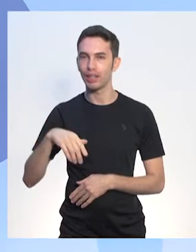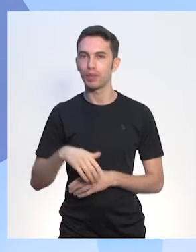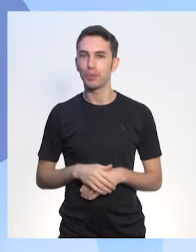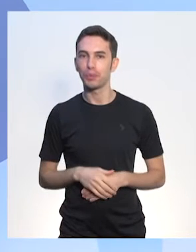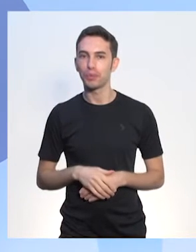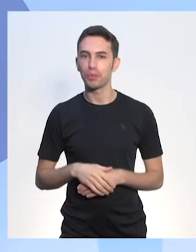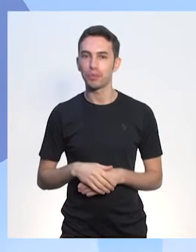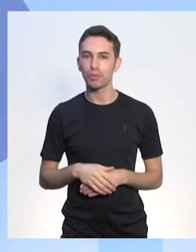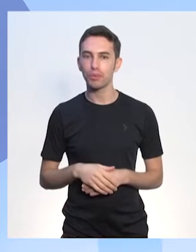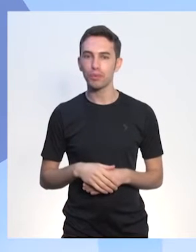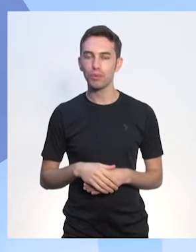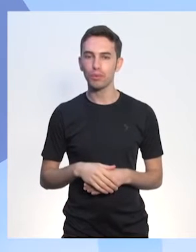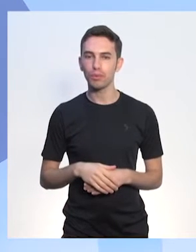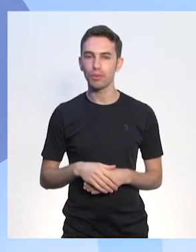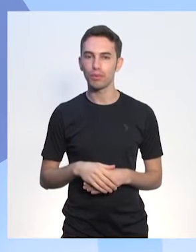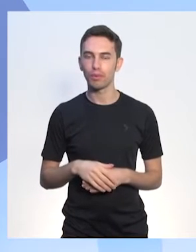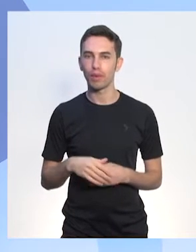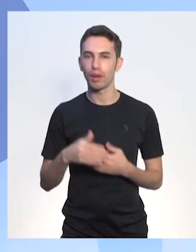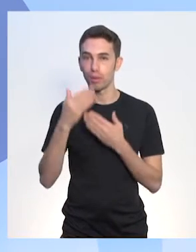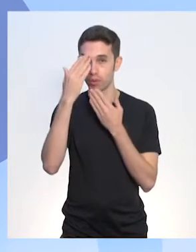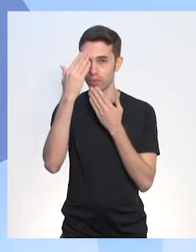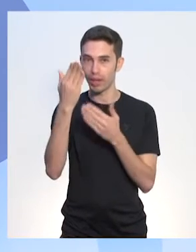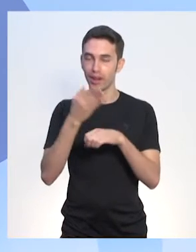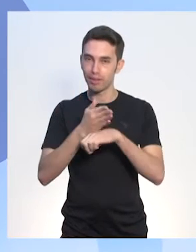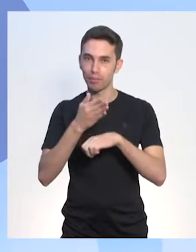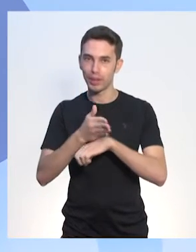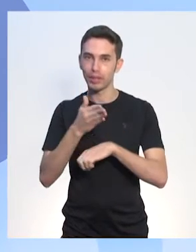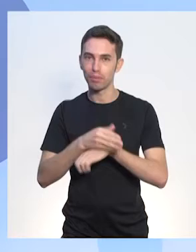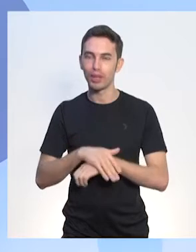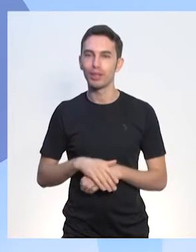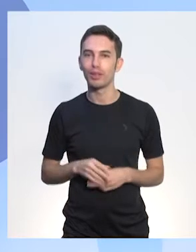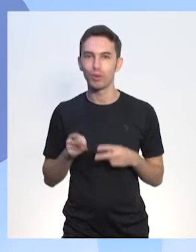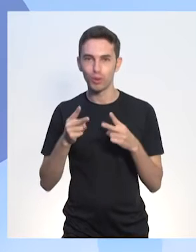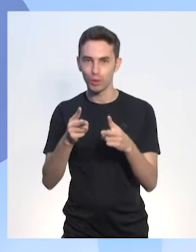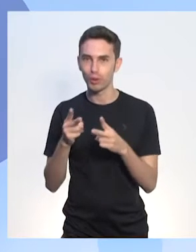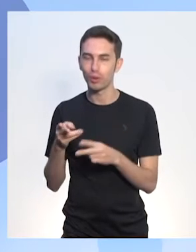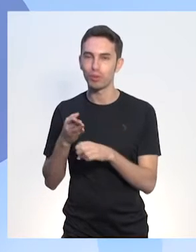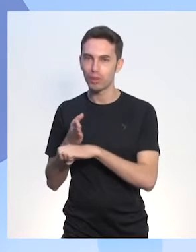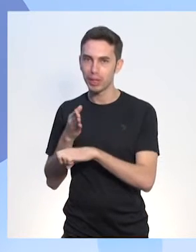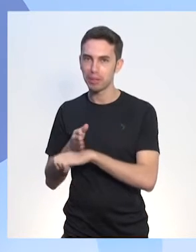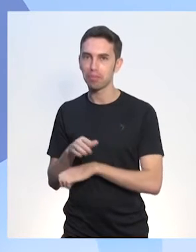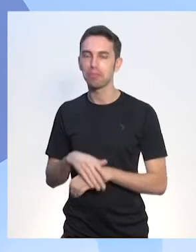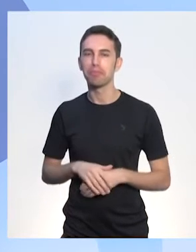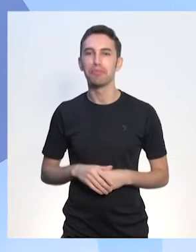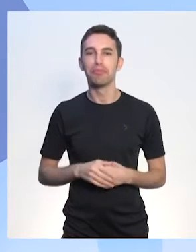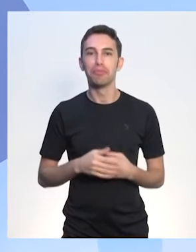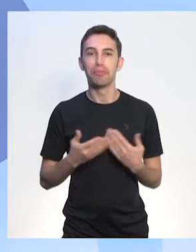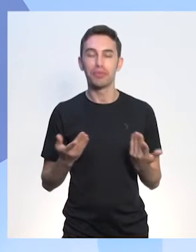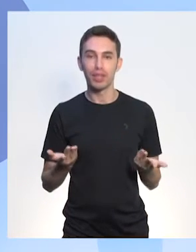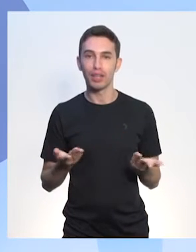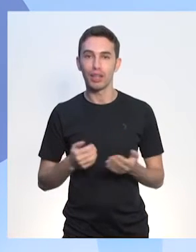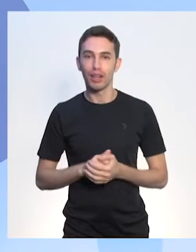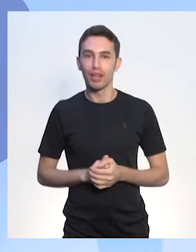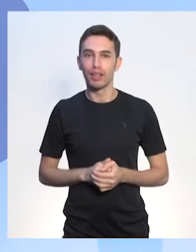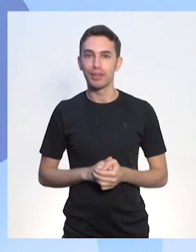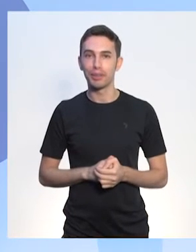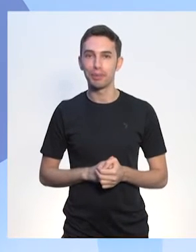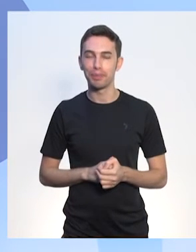ok? Obrigado, Henrique. Obrigado, Helenice, pela participação. Continue assim, viu, Henrique? Bom, tá?